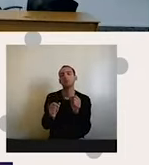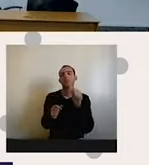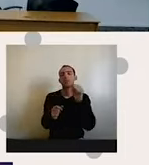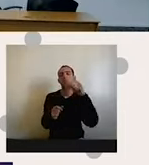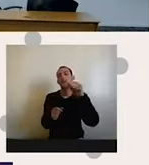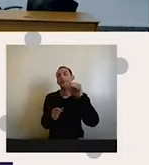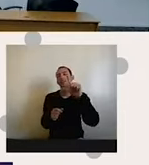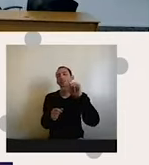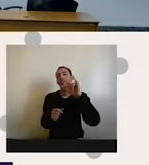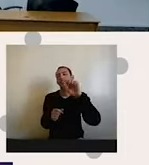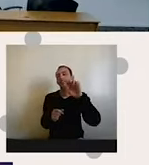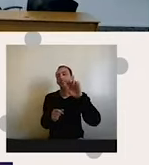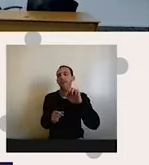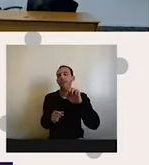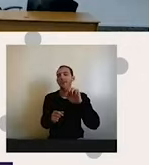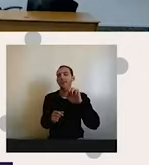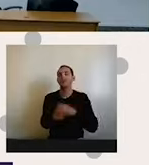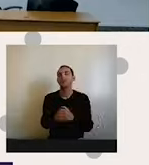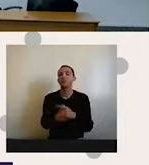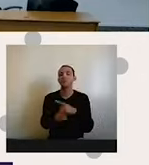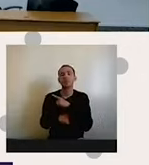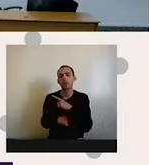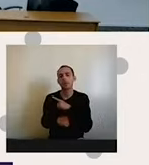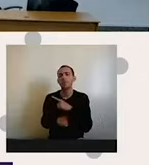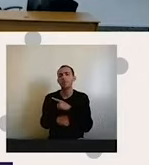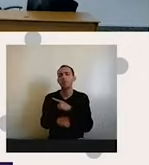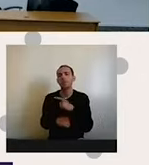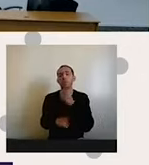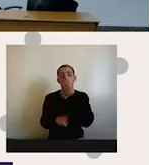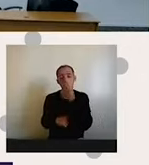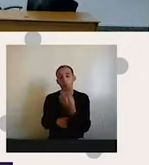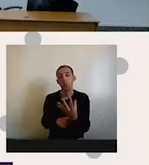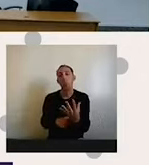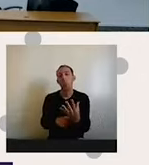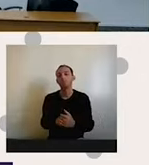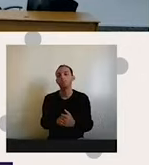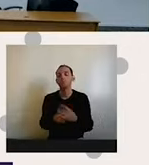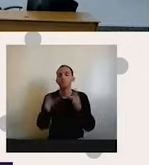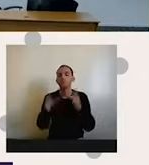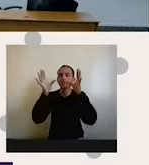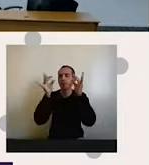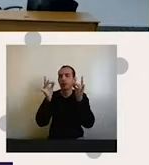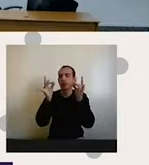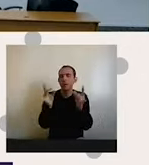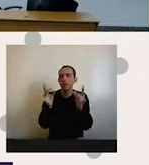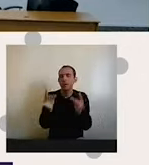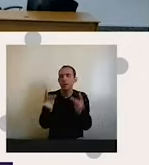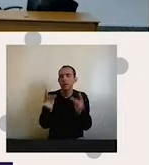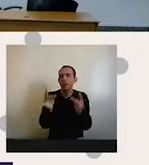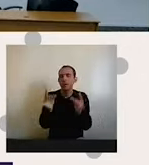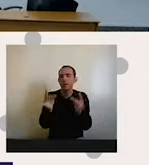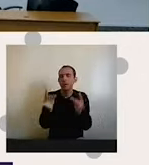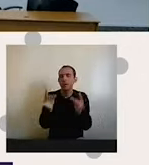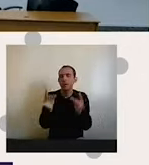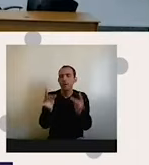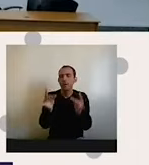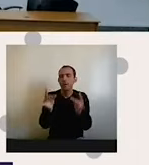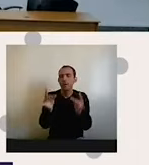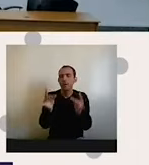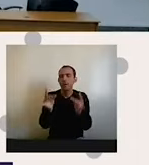bem detalhado, não sei o quê, com certeza as empresas vão responder. Não tem previsão na